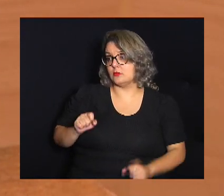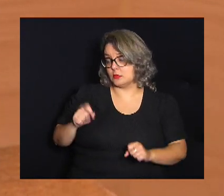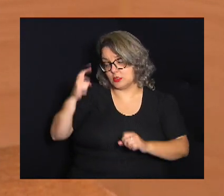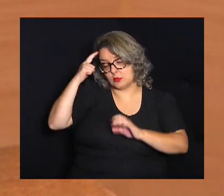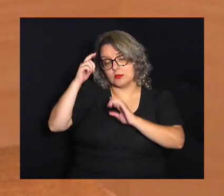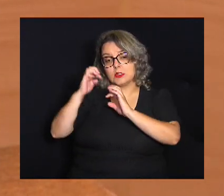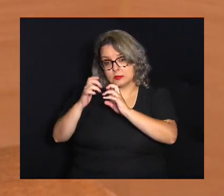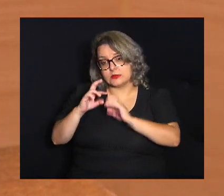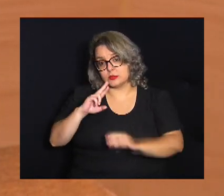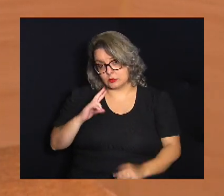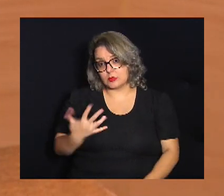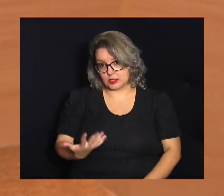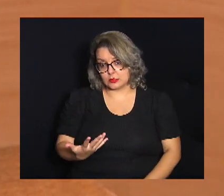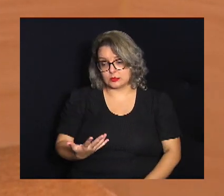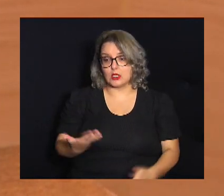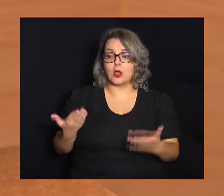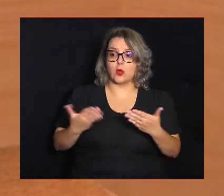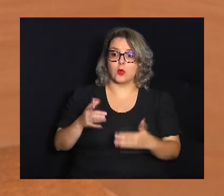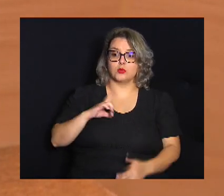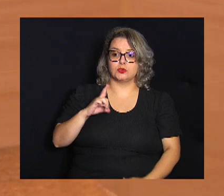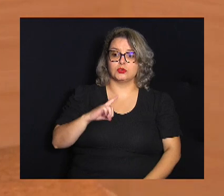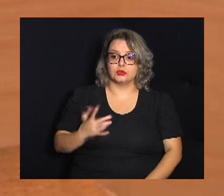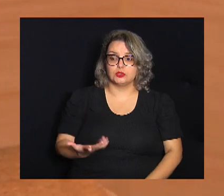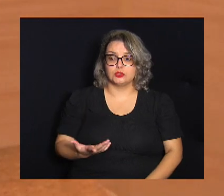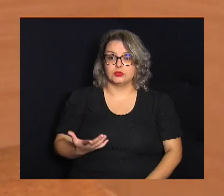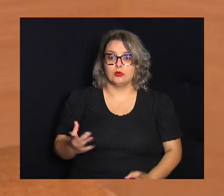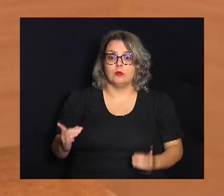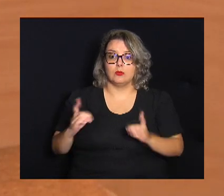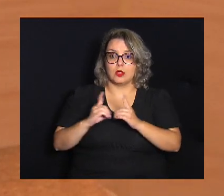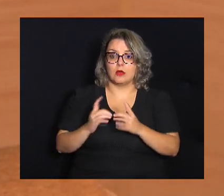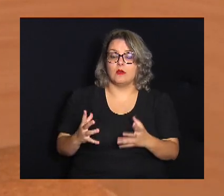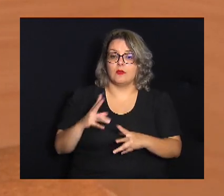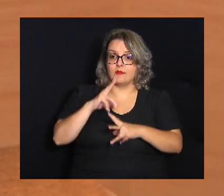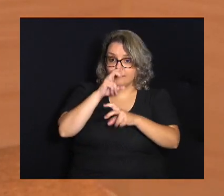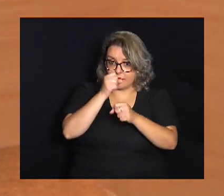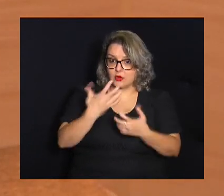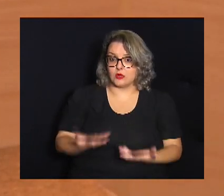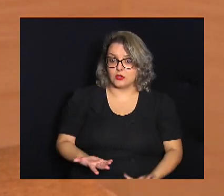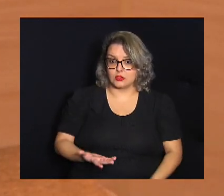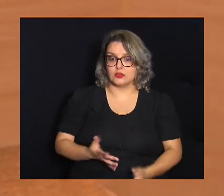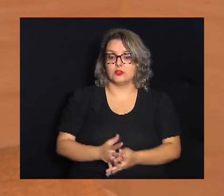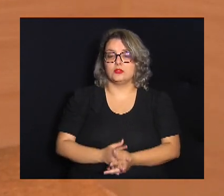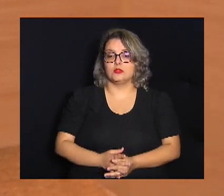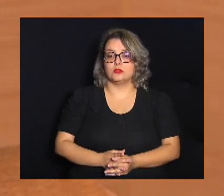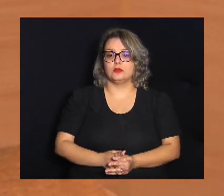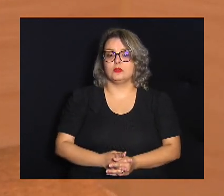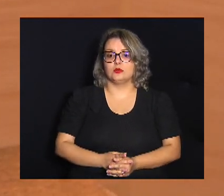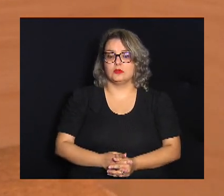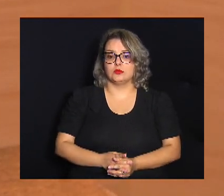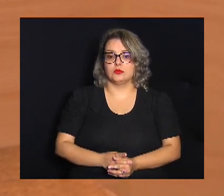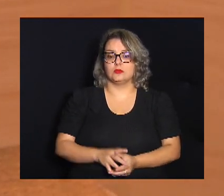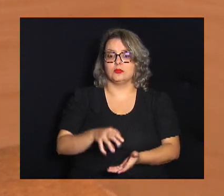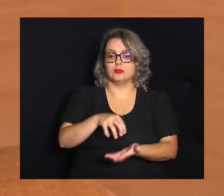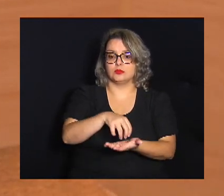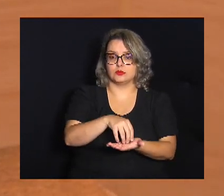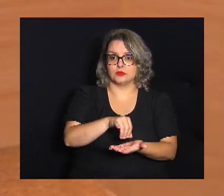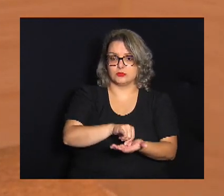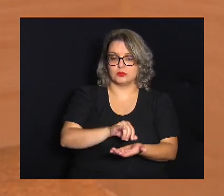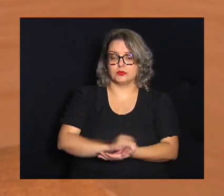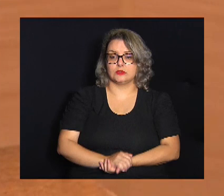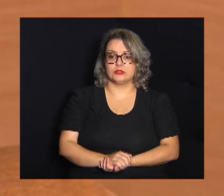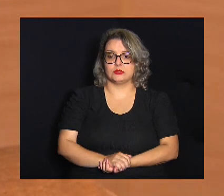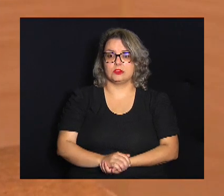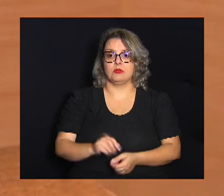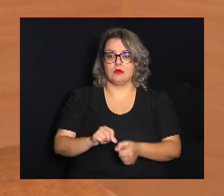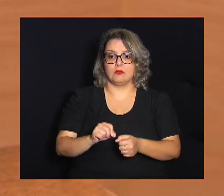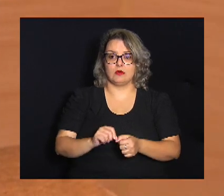solução. Né? Hoje nós temos uma proximidade muito forte, né, com a célula, com a área do Luciano, que faz toda a